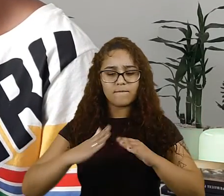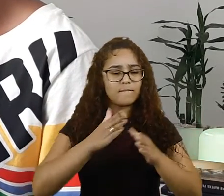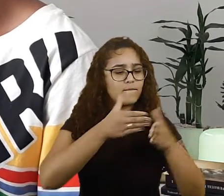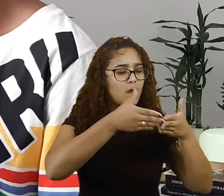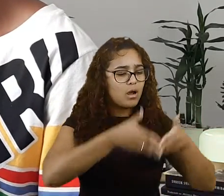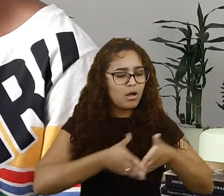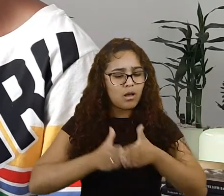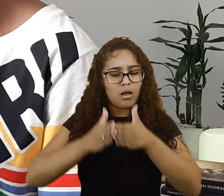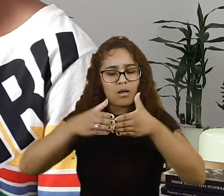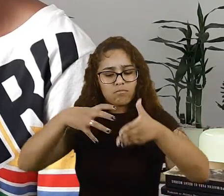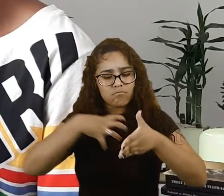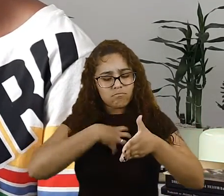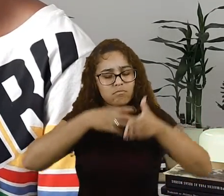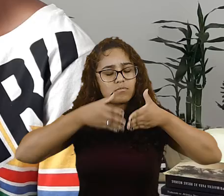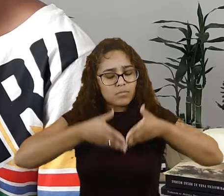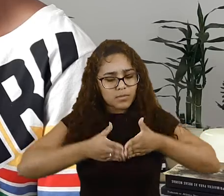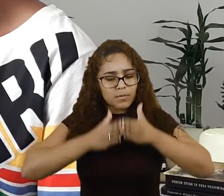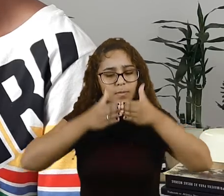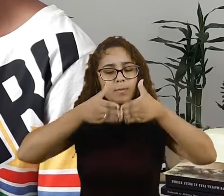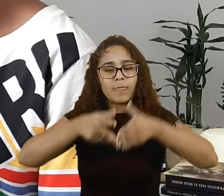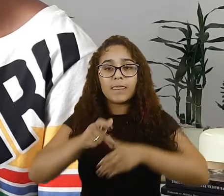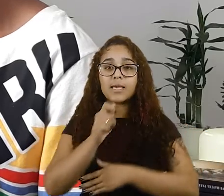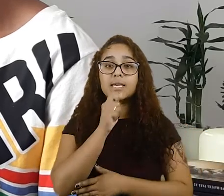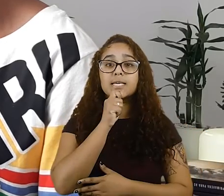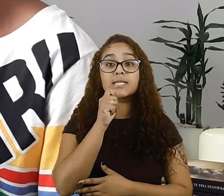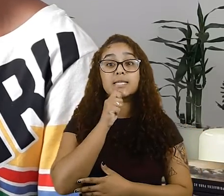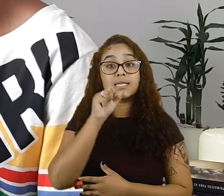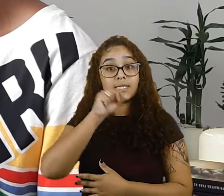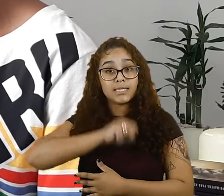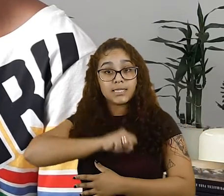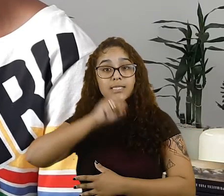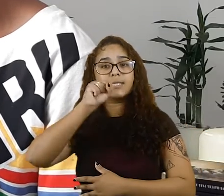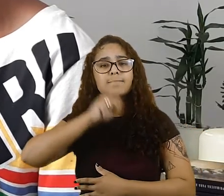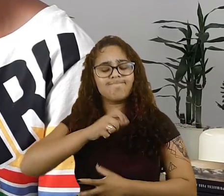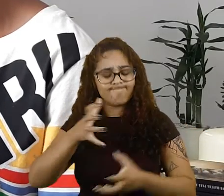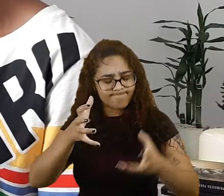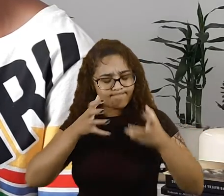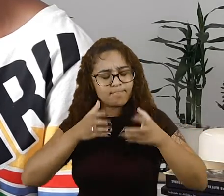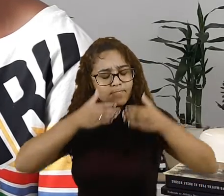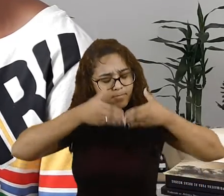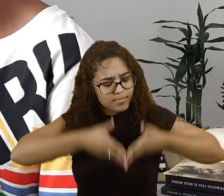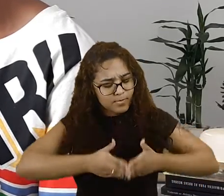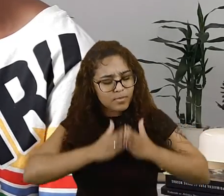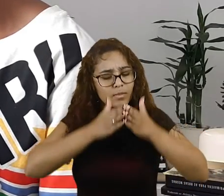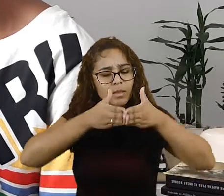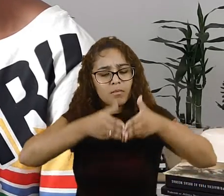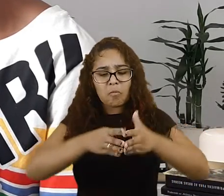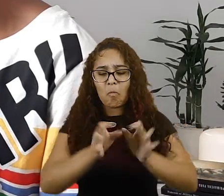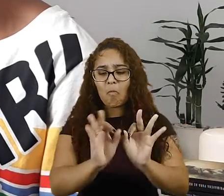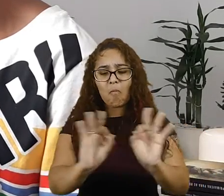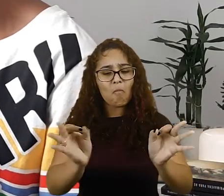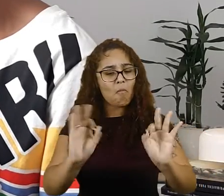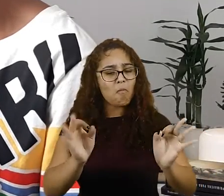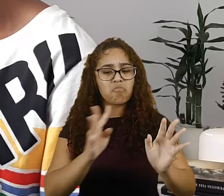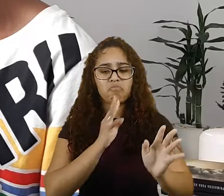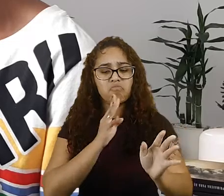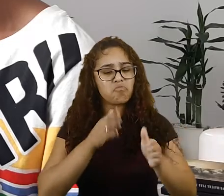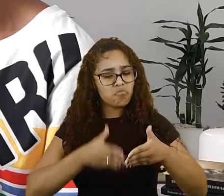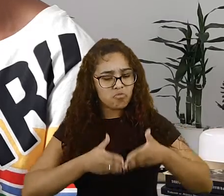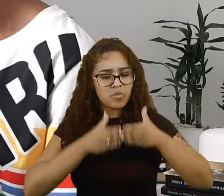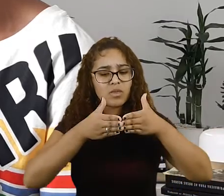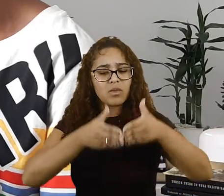mais. Entre o vai e vem do amar, sinto balançar, e ainda assim insistam em navegar em meio a